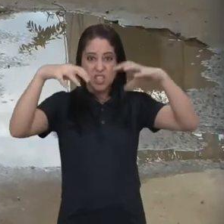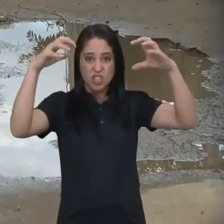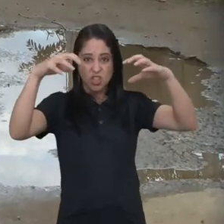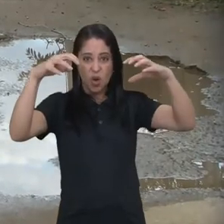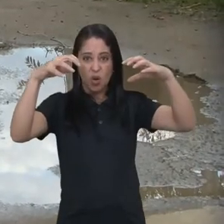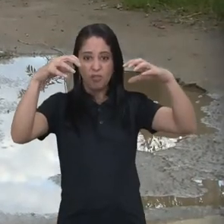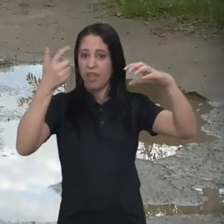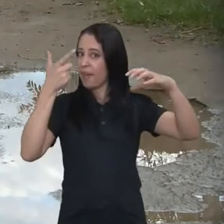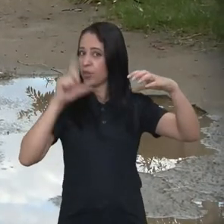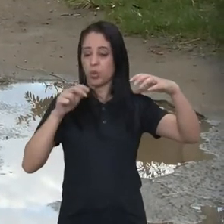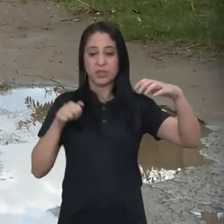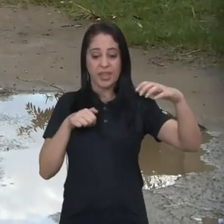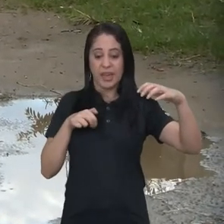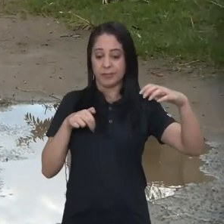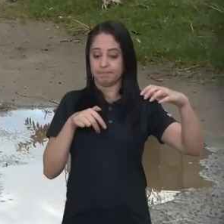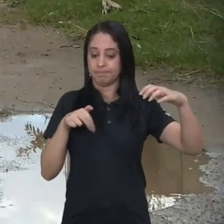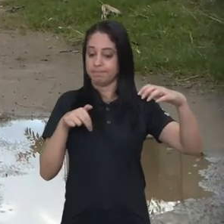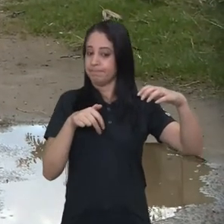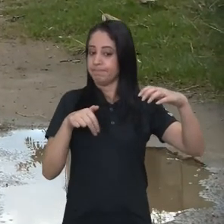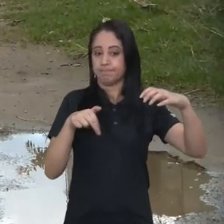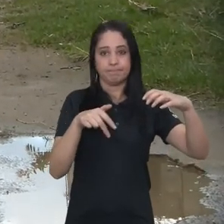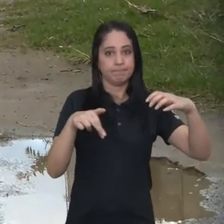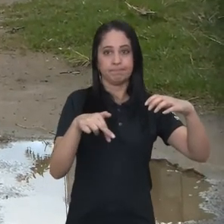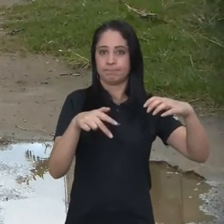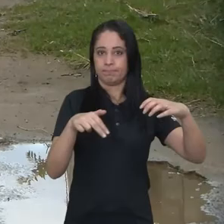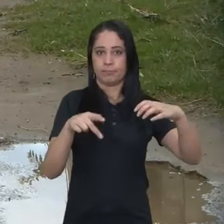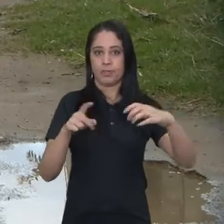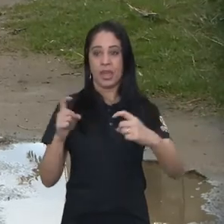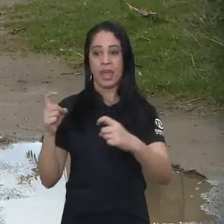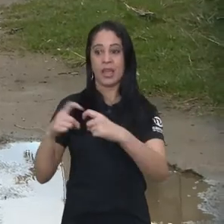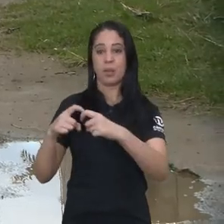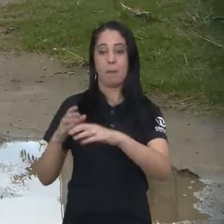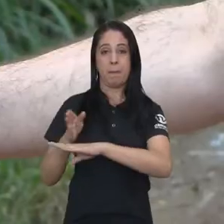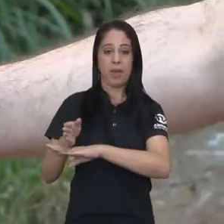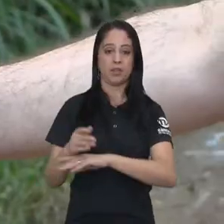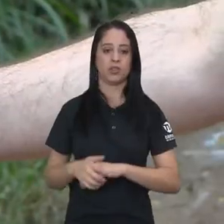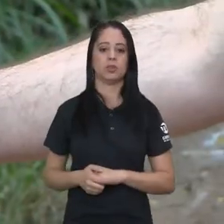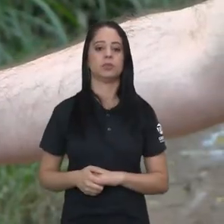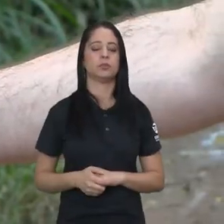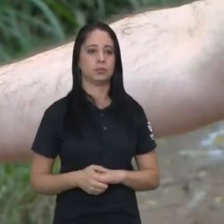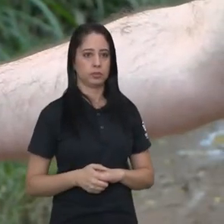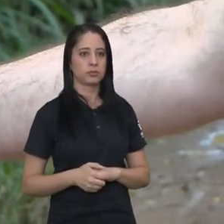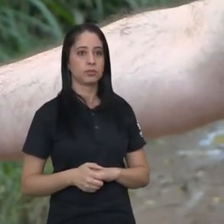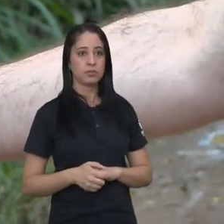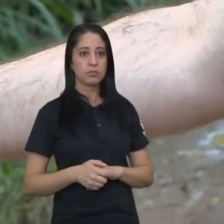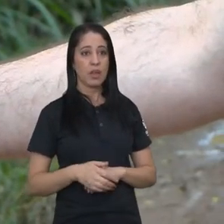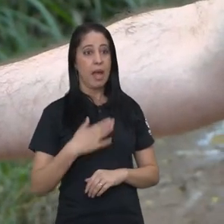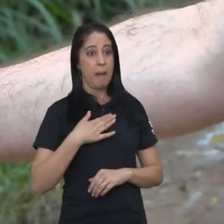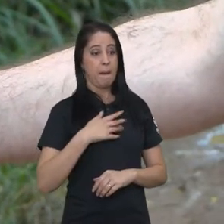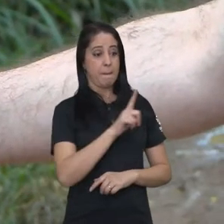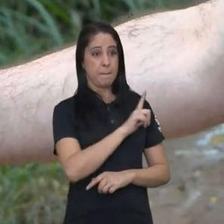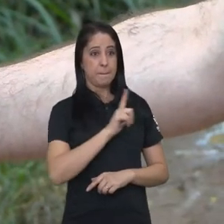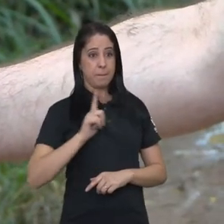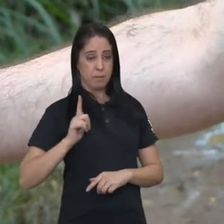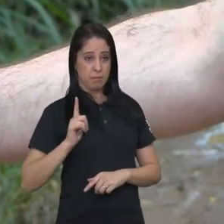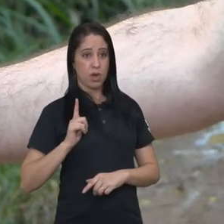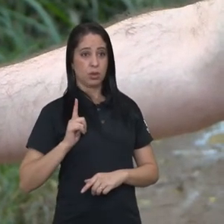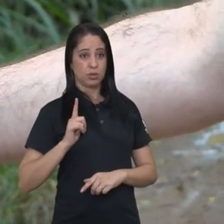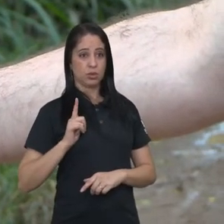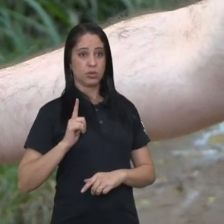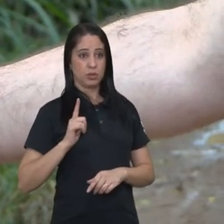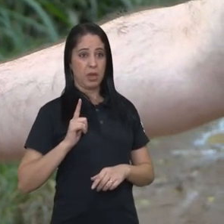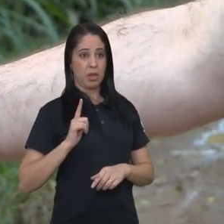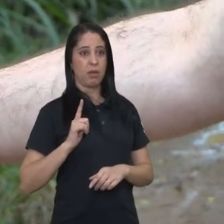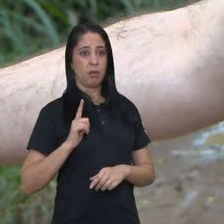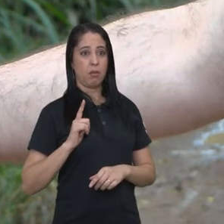chuva ela não consegue nem mesmo sair de casa para realizar os exames médicos entendido meu genro tem que me levar eu lá no